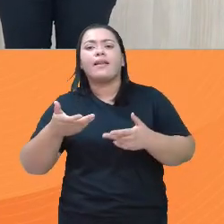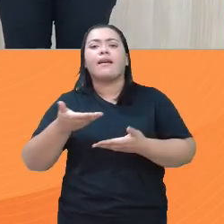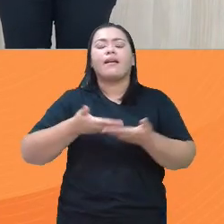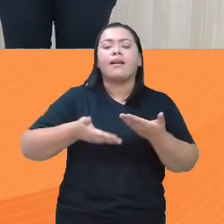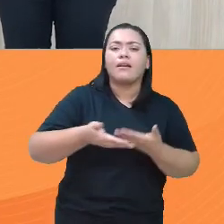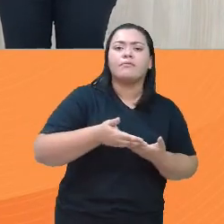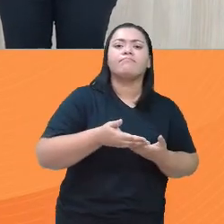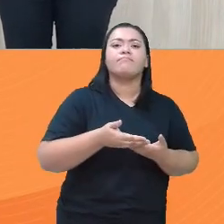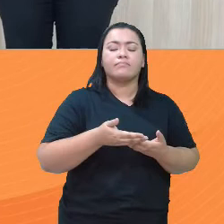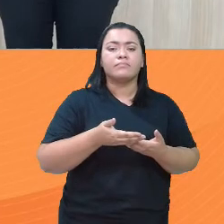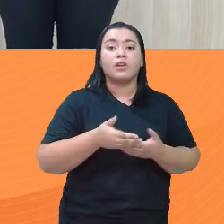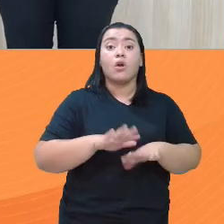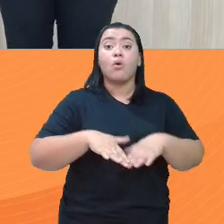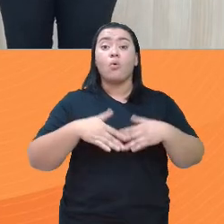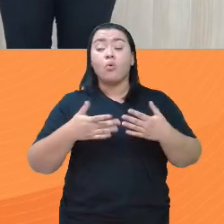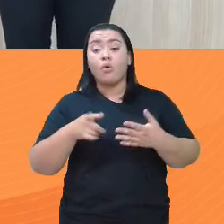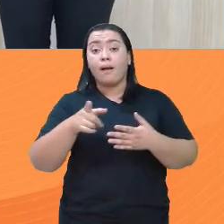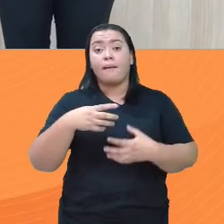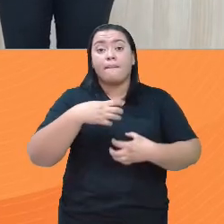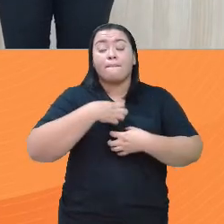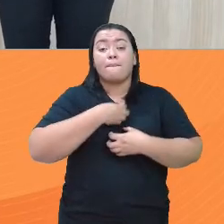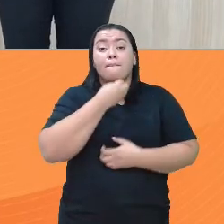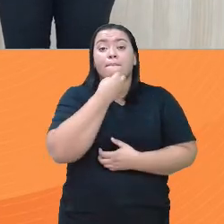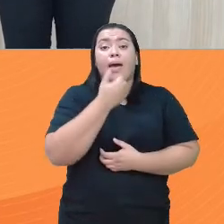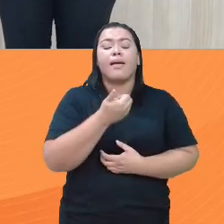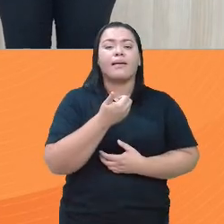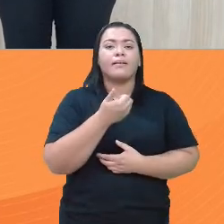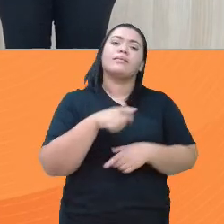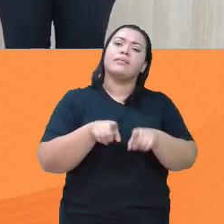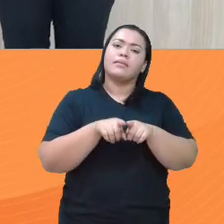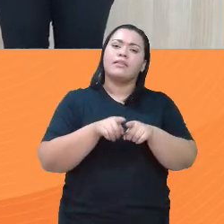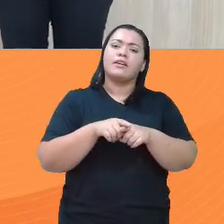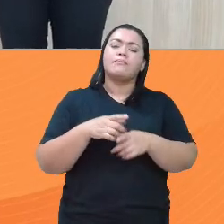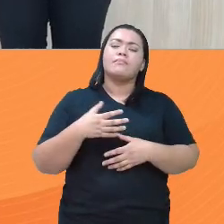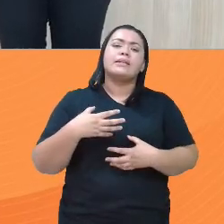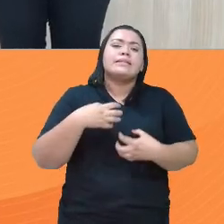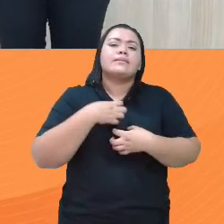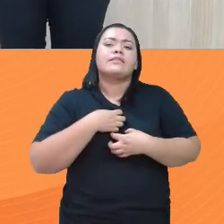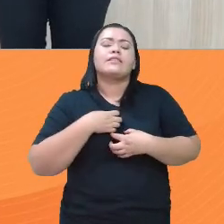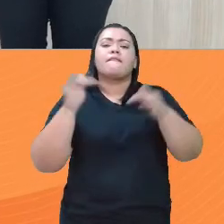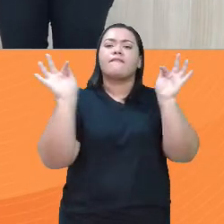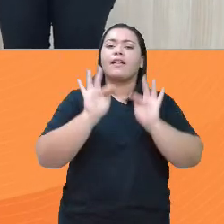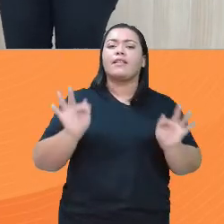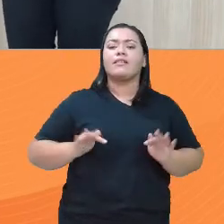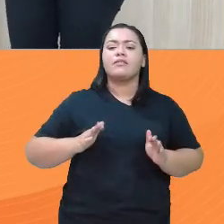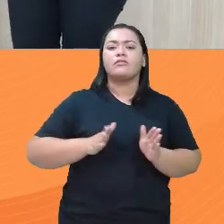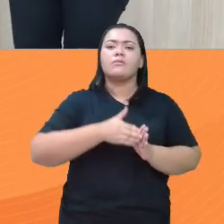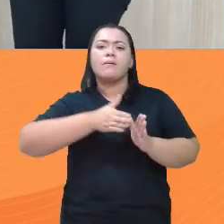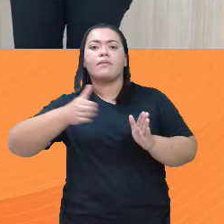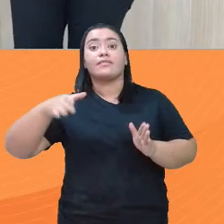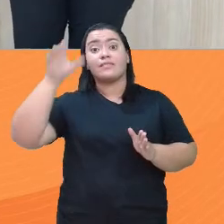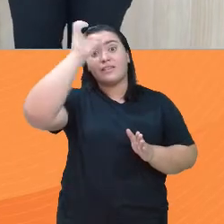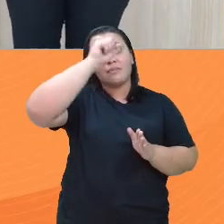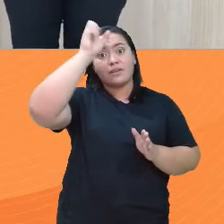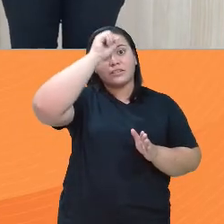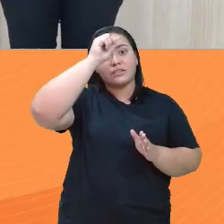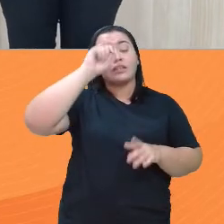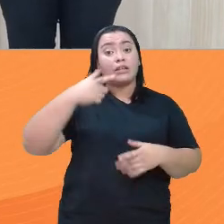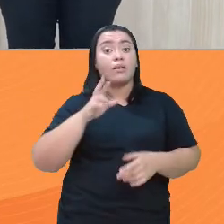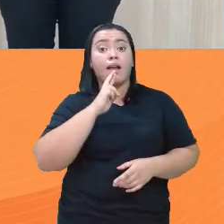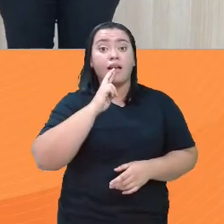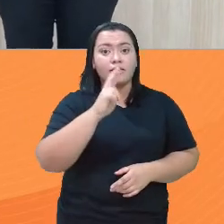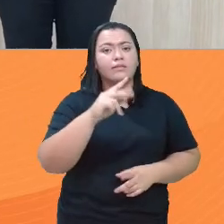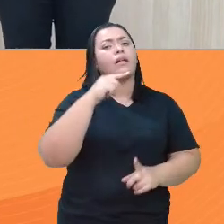de intervenção que faz ele se sentir bem, que faz ele se sentir feliz no processo de aprendizagem. E aí esse resultado